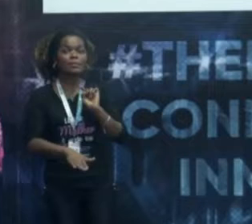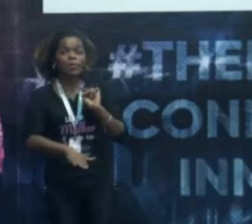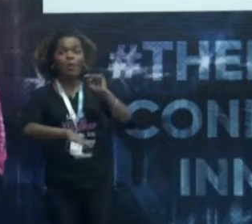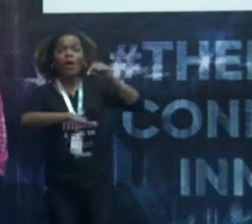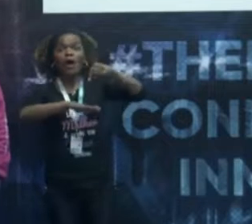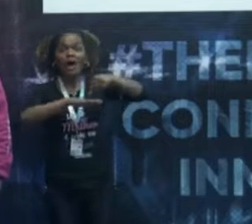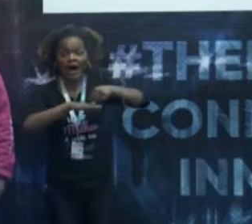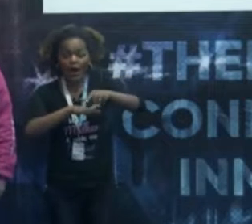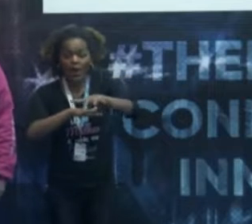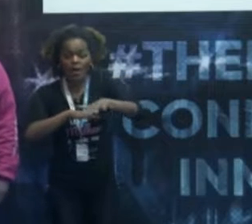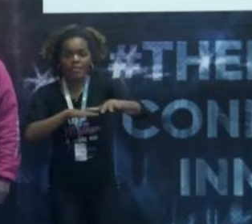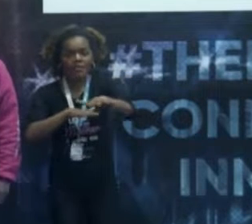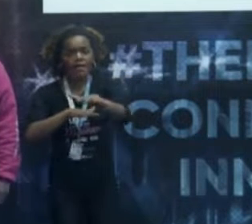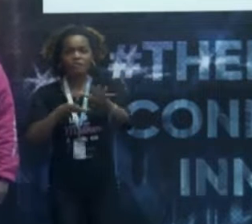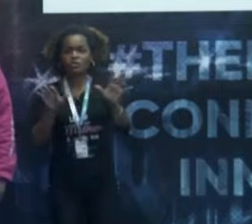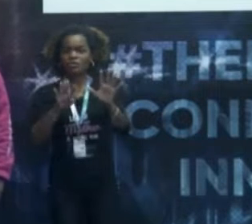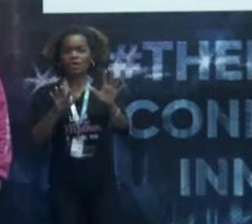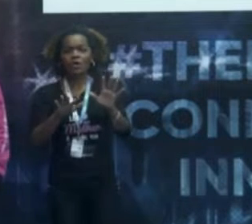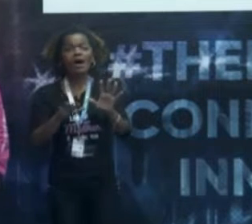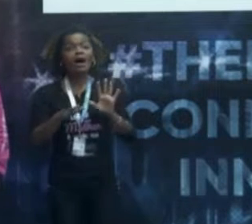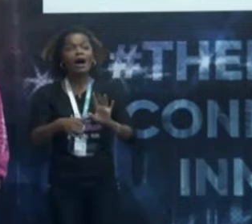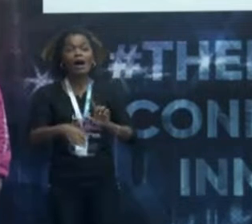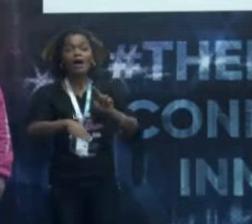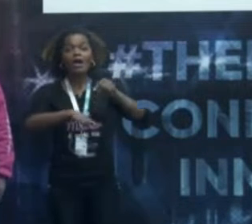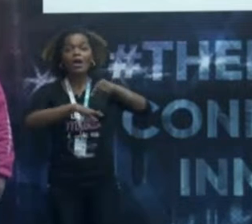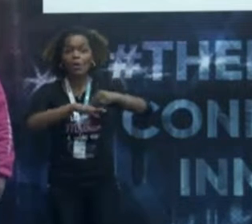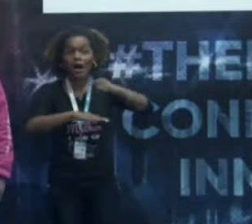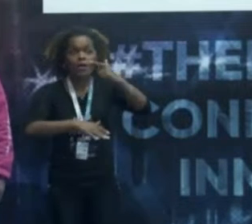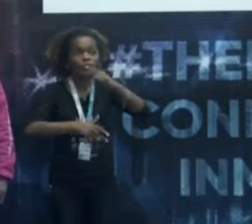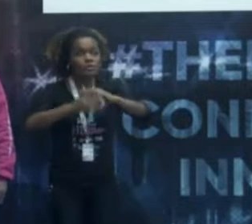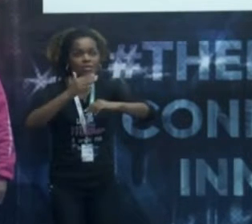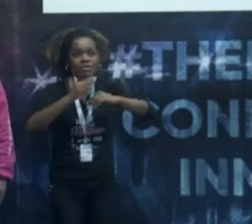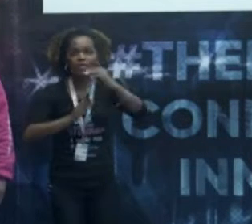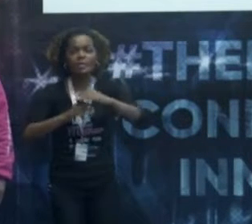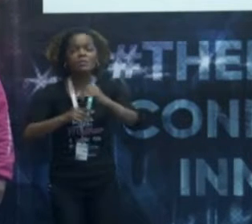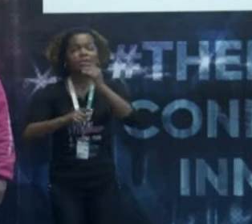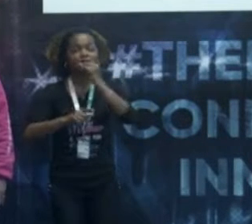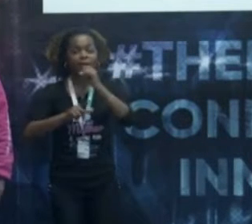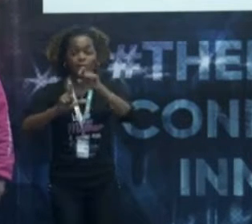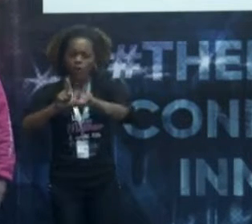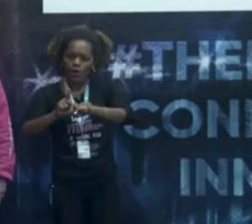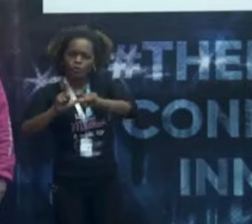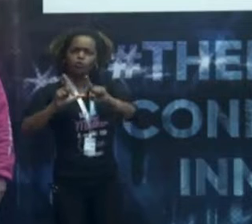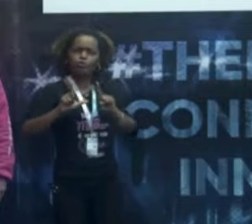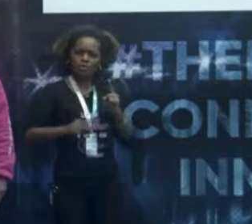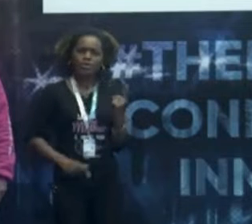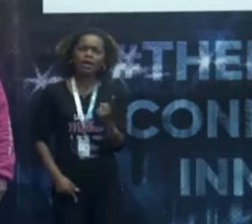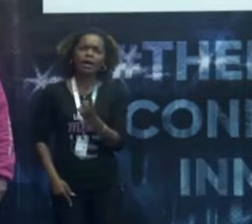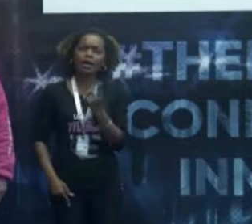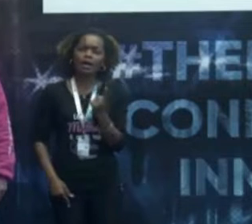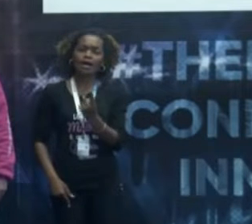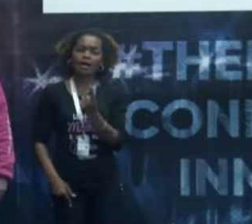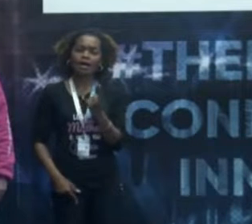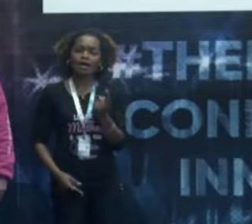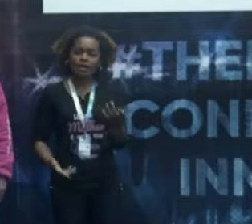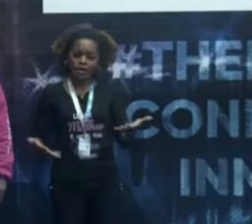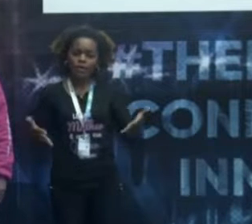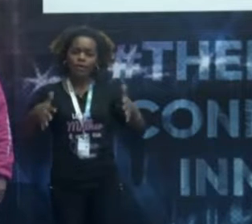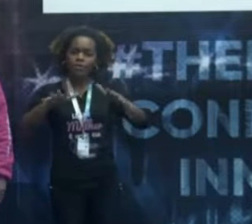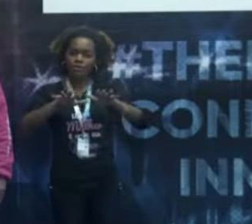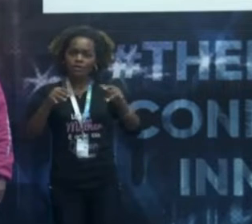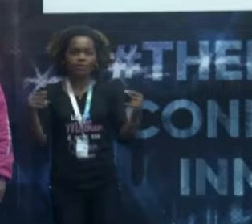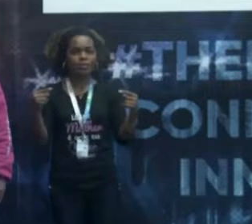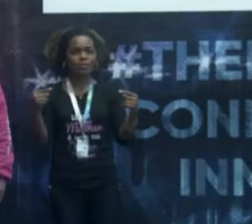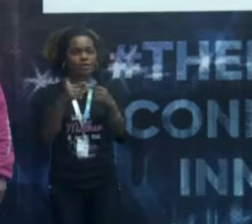E não é somente ter possibilidade de atuar, mas também autonomia e independência para isso. Inclusão tem muito a ver com quanto a gente também tem